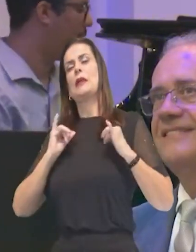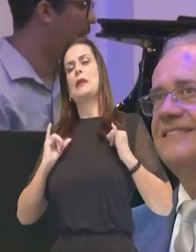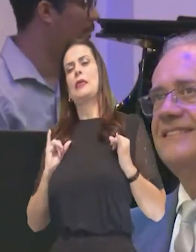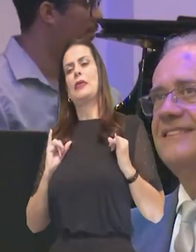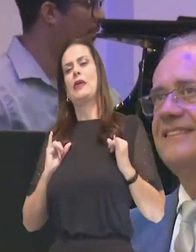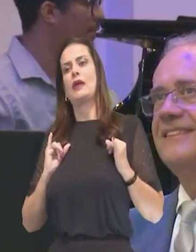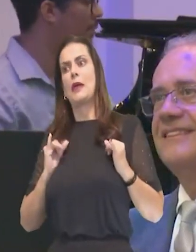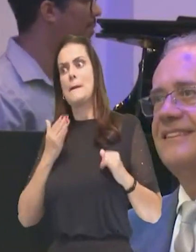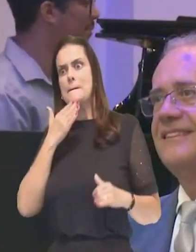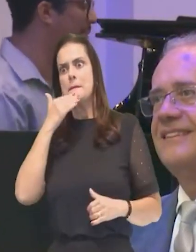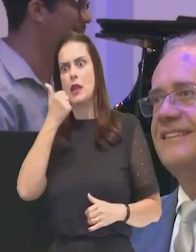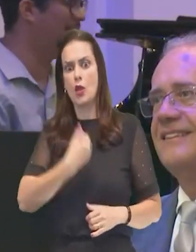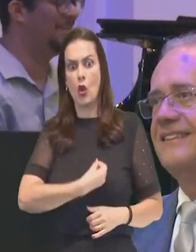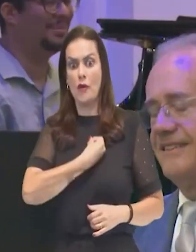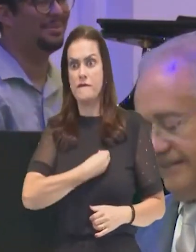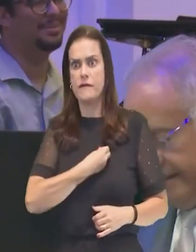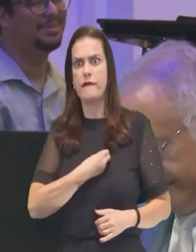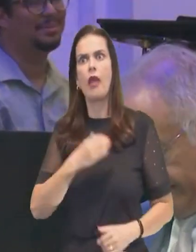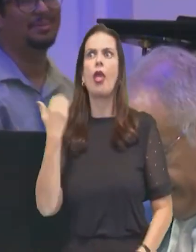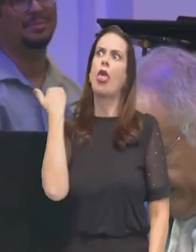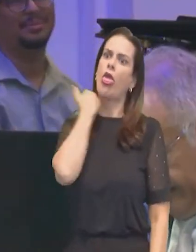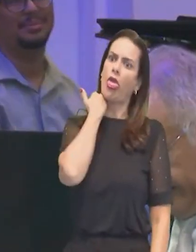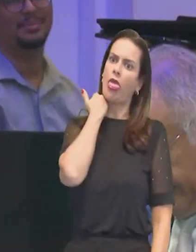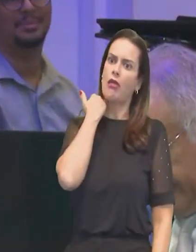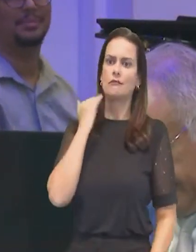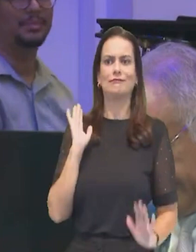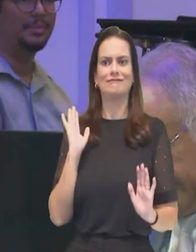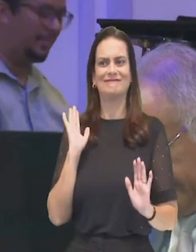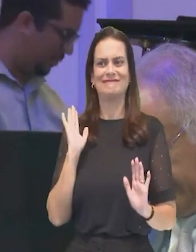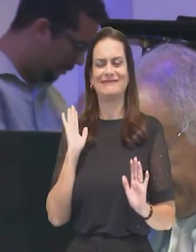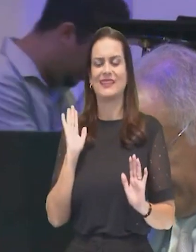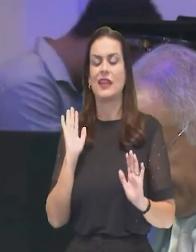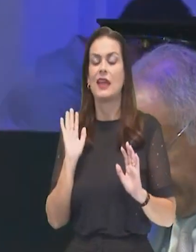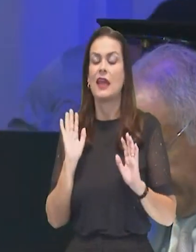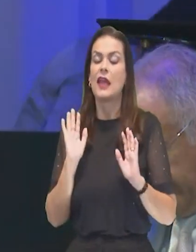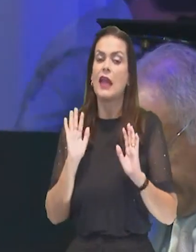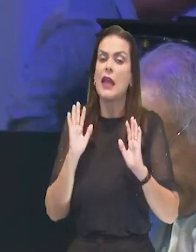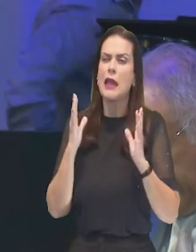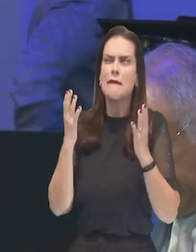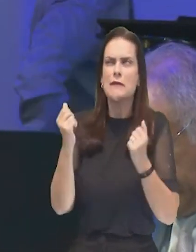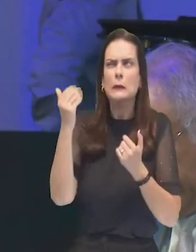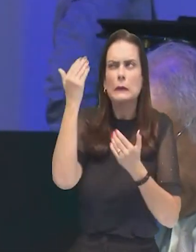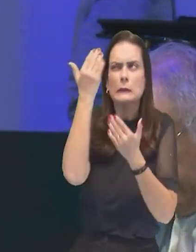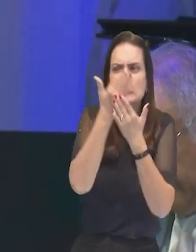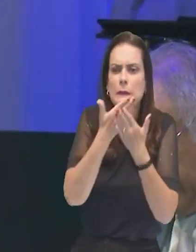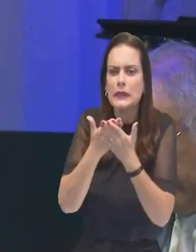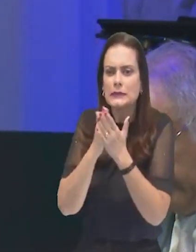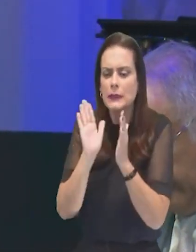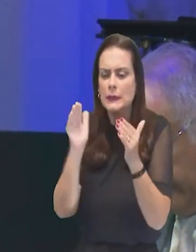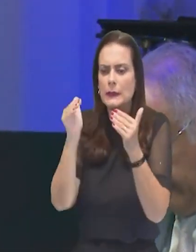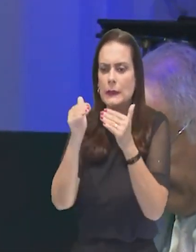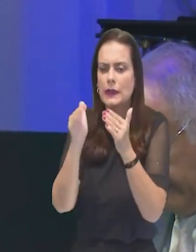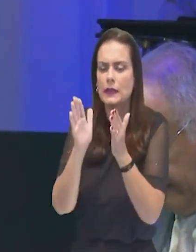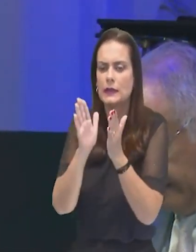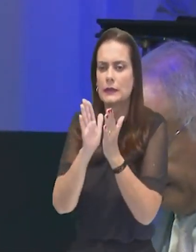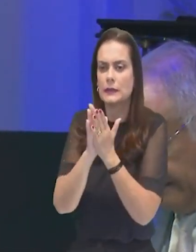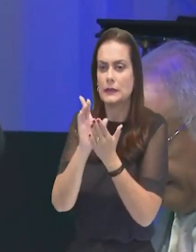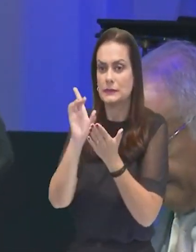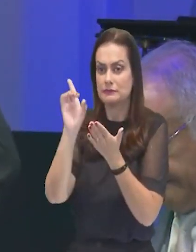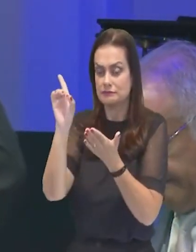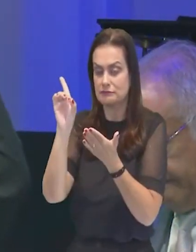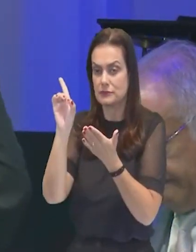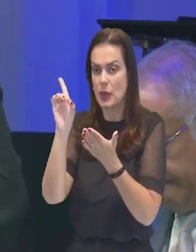viver cansado, né? Não é isso? Então vamos refletir com base na palavra de Deus sobre um homem rico